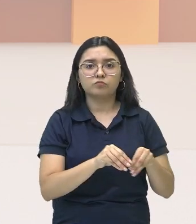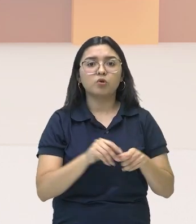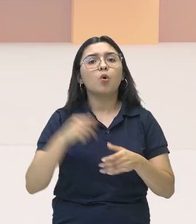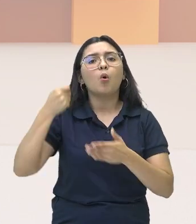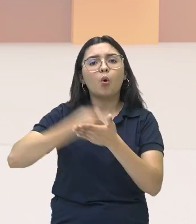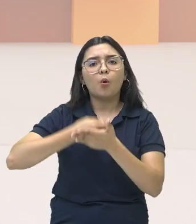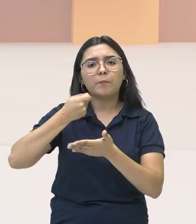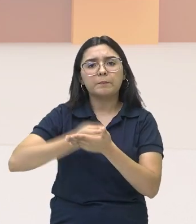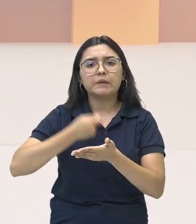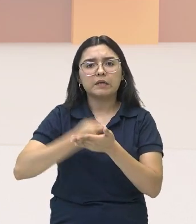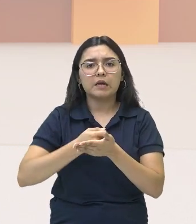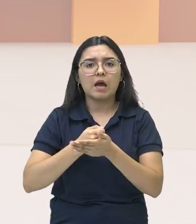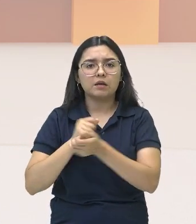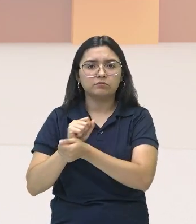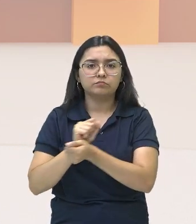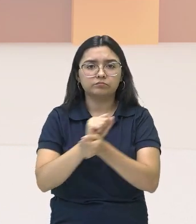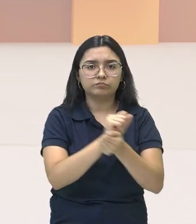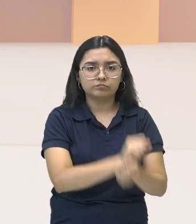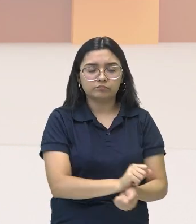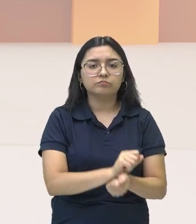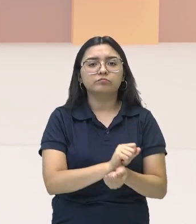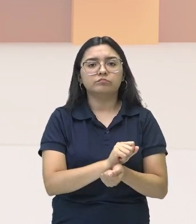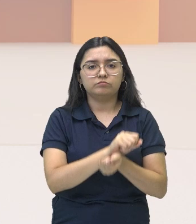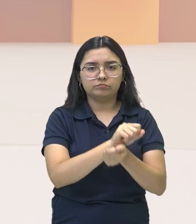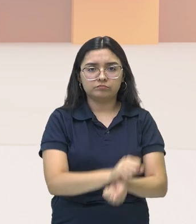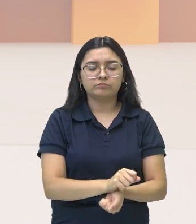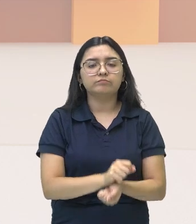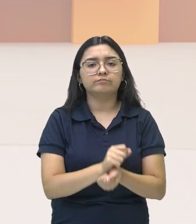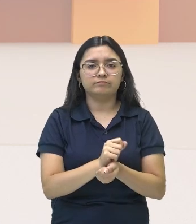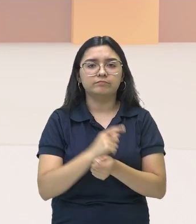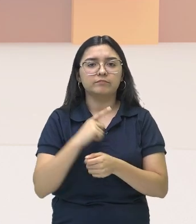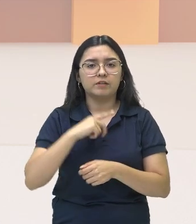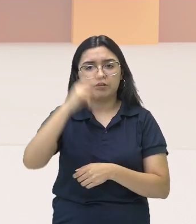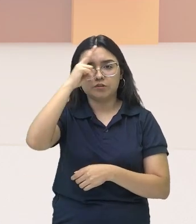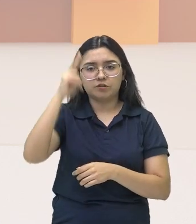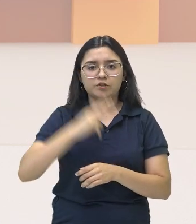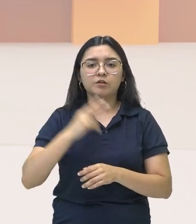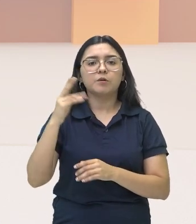para cá, descendentes dos africanos escravizados.